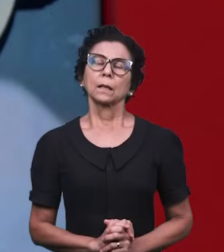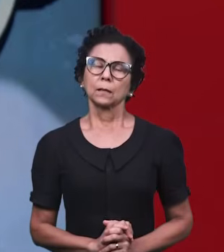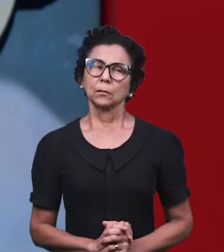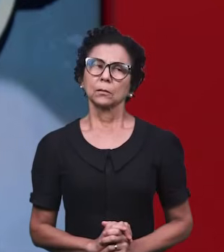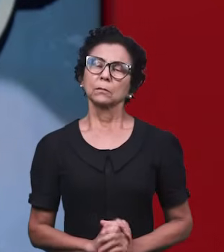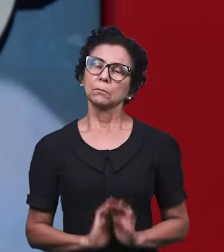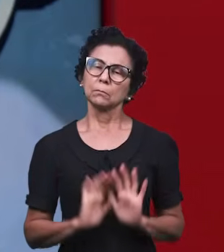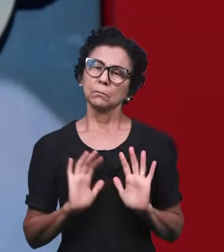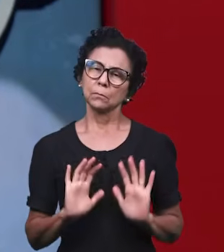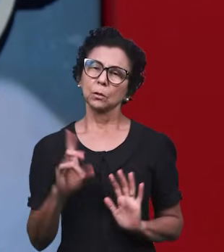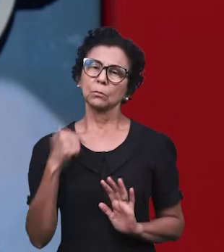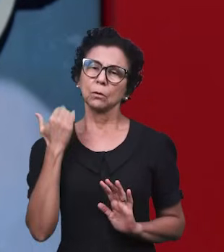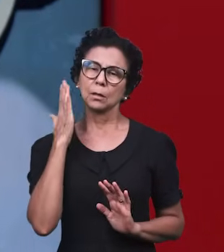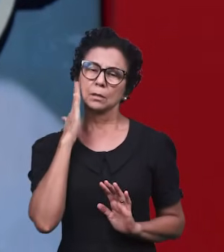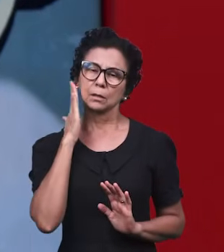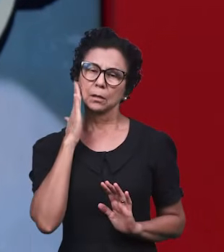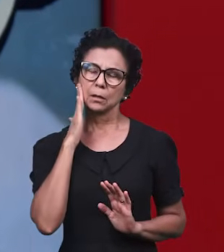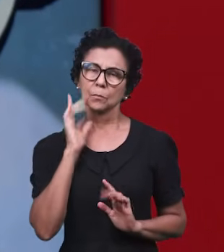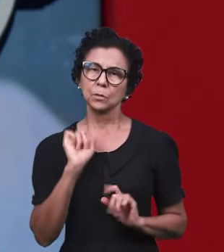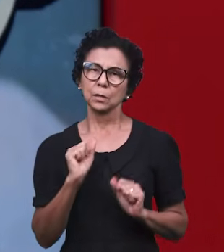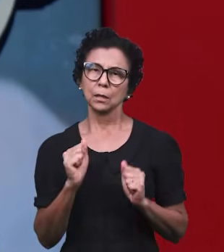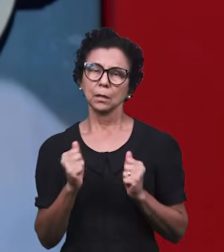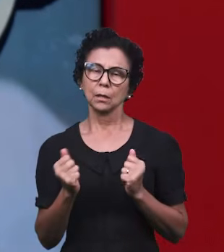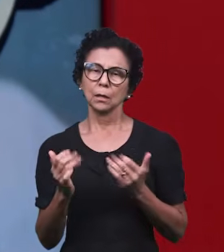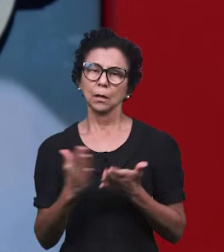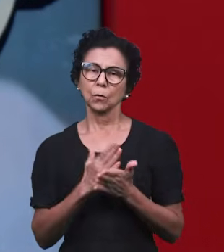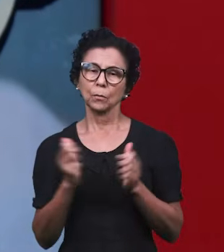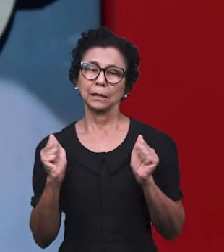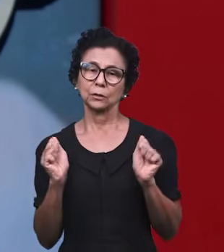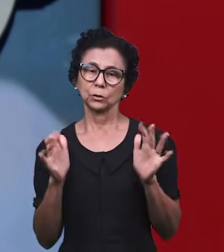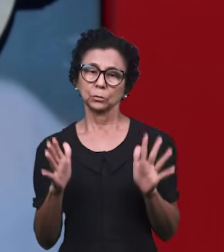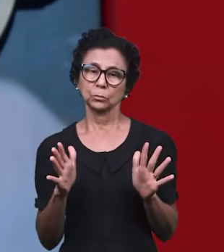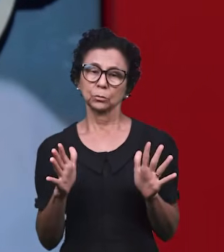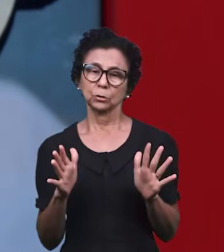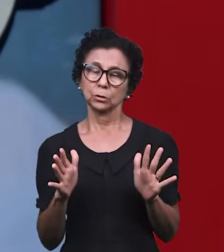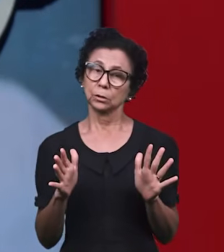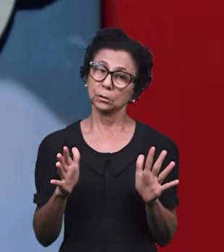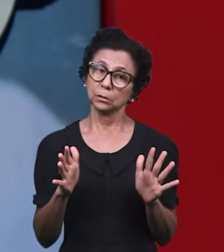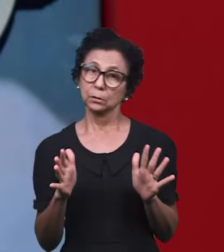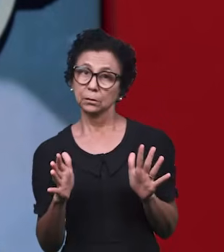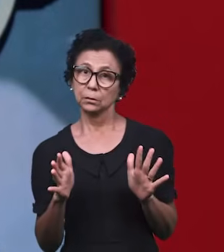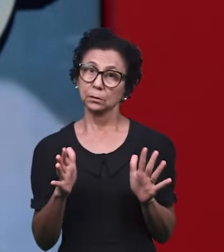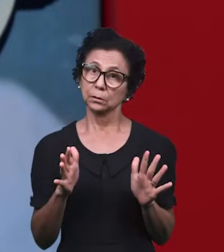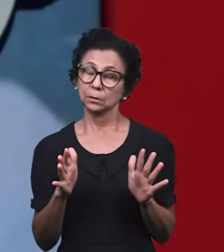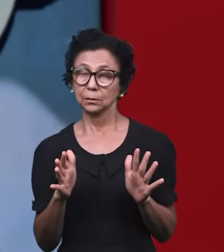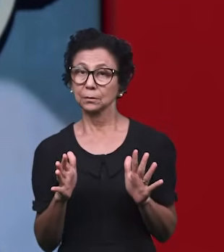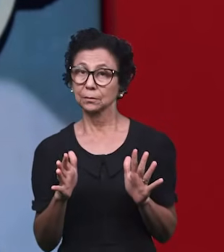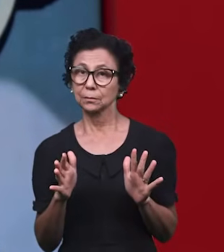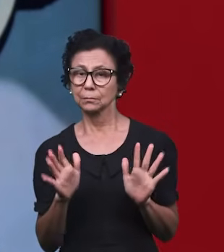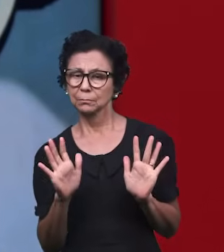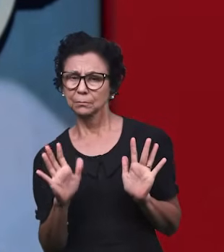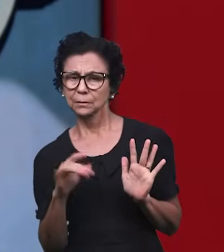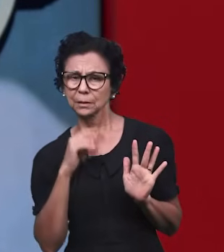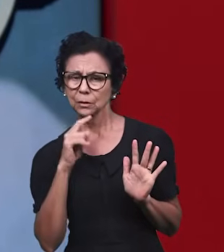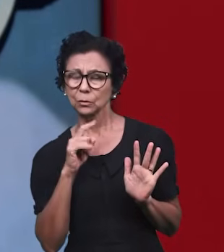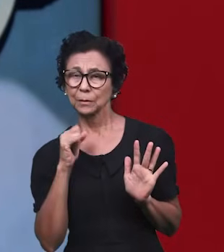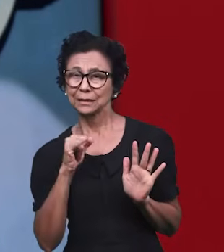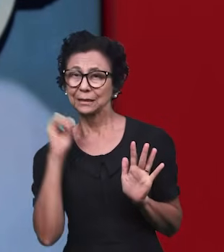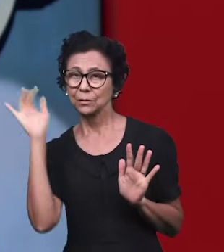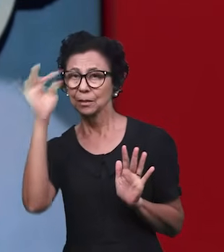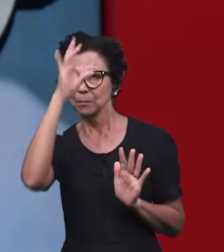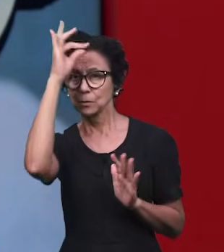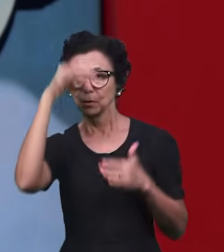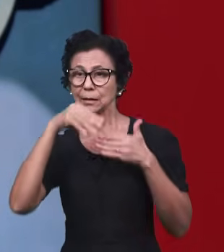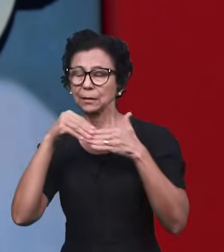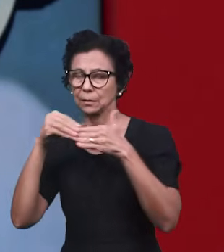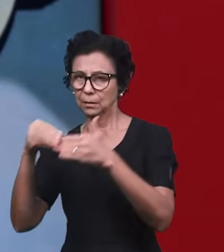ou fazer determinadas coisas na nossa razão, mas se nós formos guiados pelo Espírito Santo, nós vamos perfeitamente